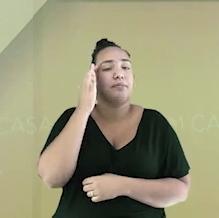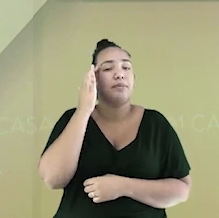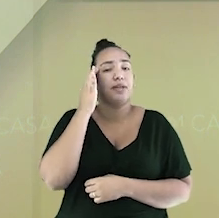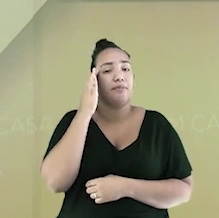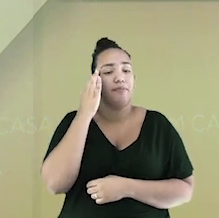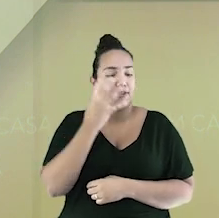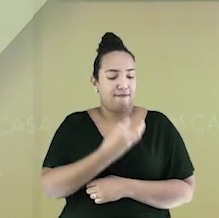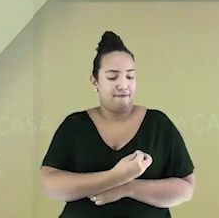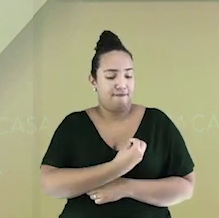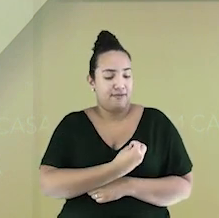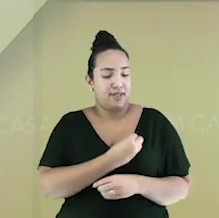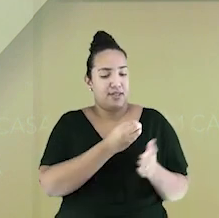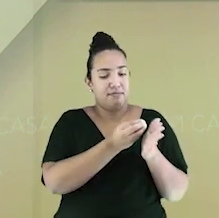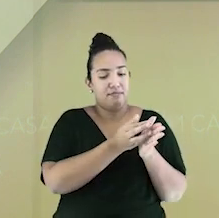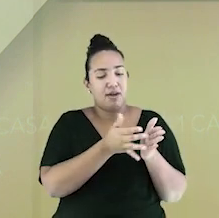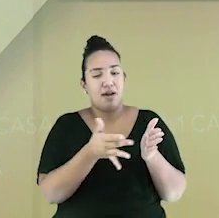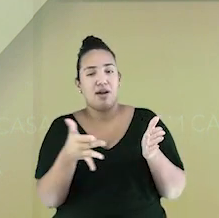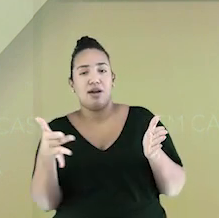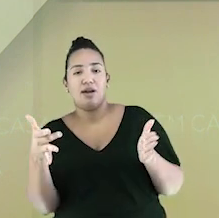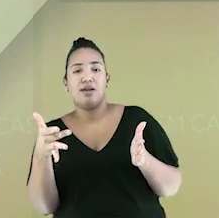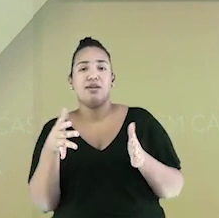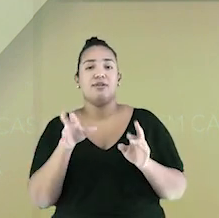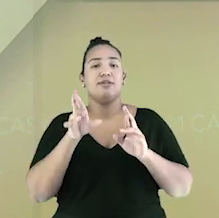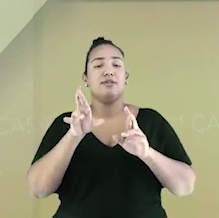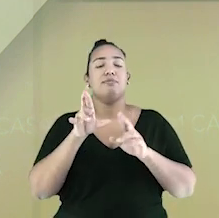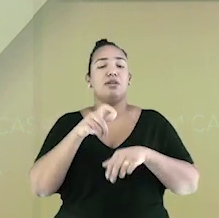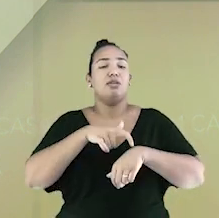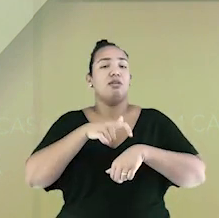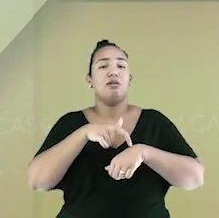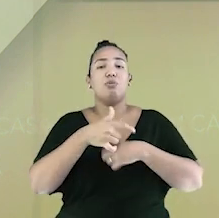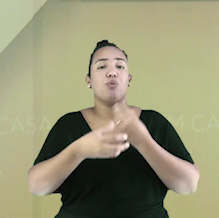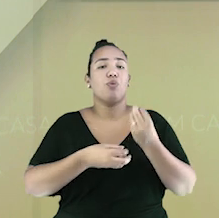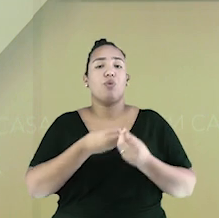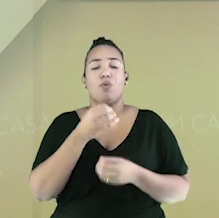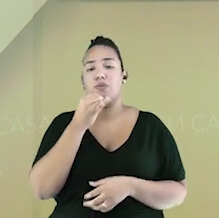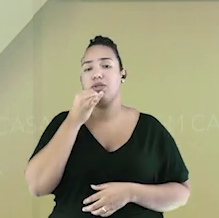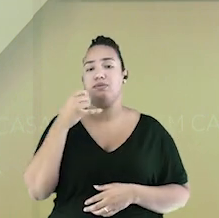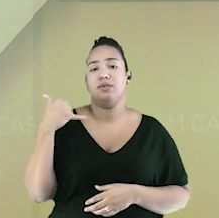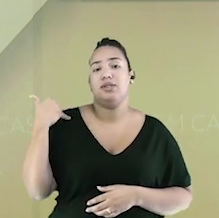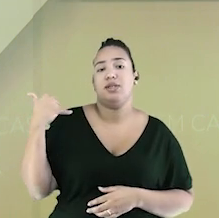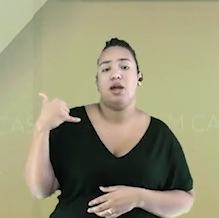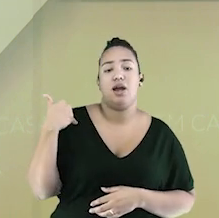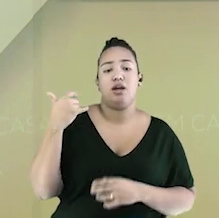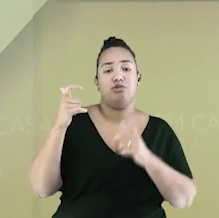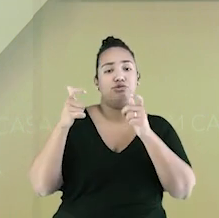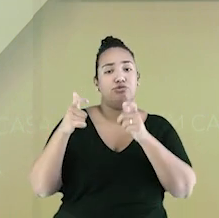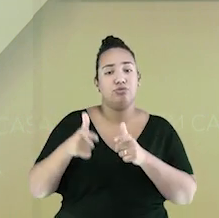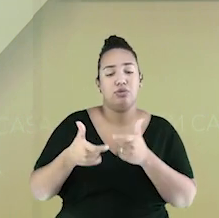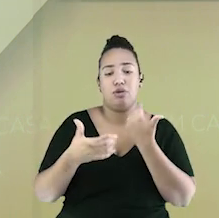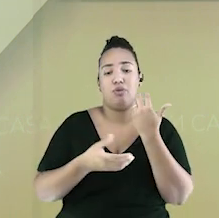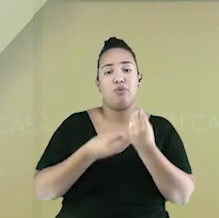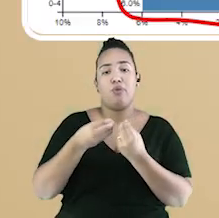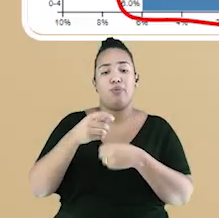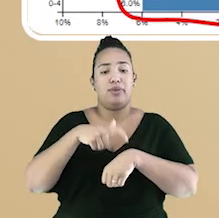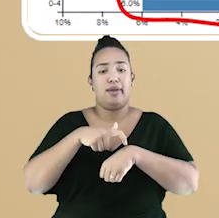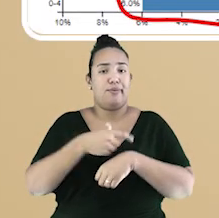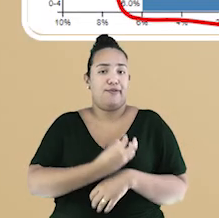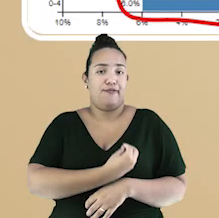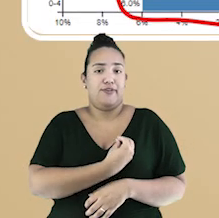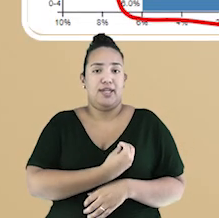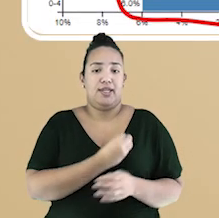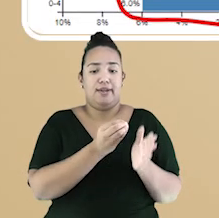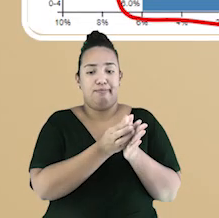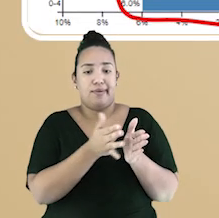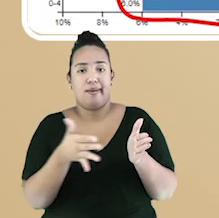estimativa sobre quanto tempo se espera que as pessoas de uma determinada idade e de um determinado lugar vivam.